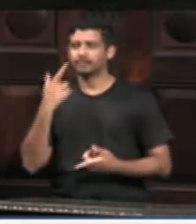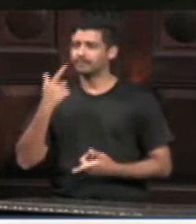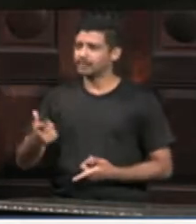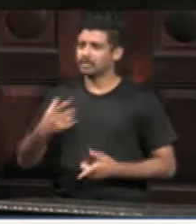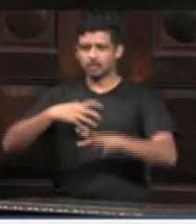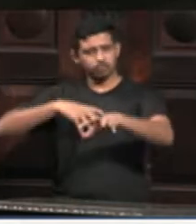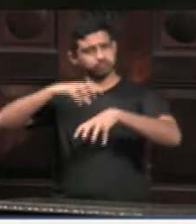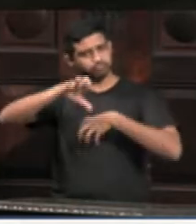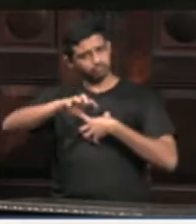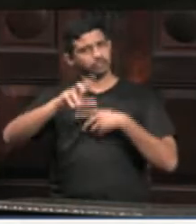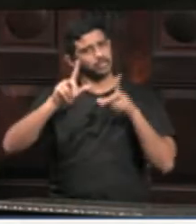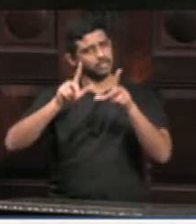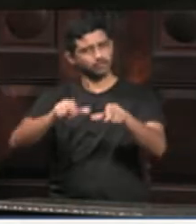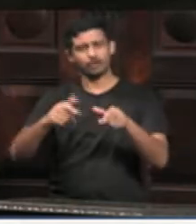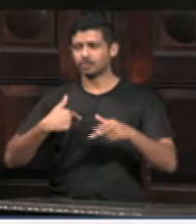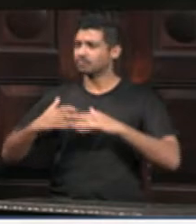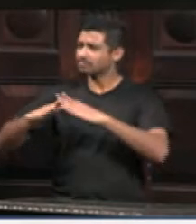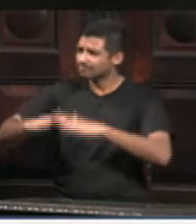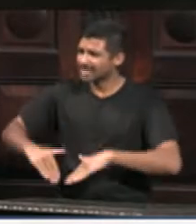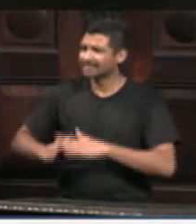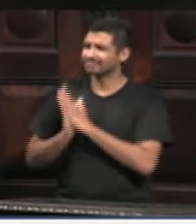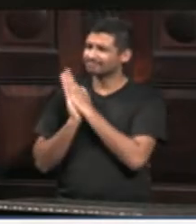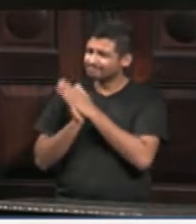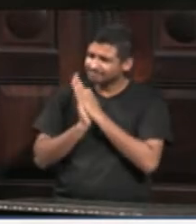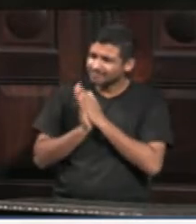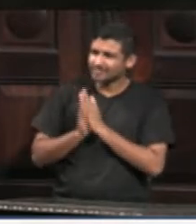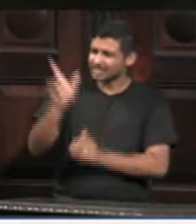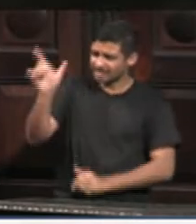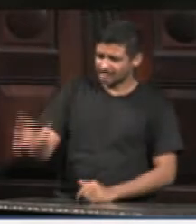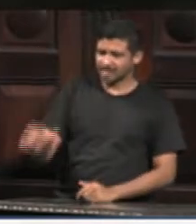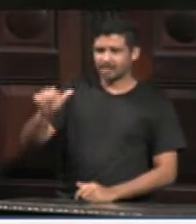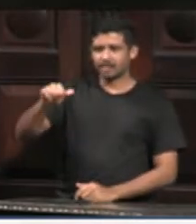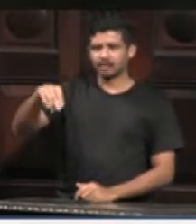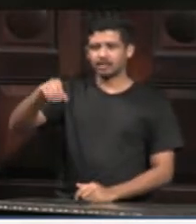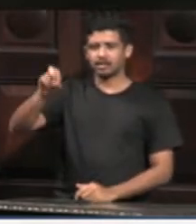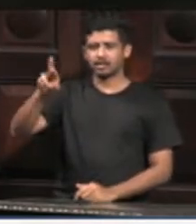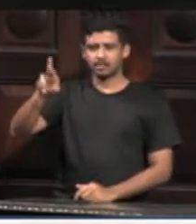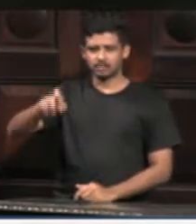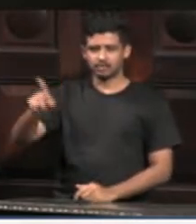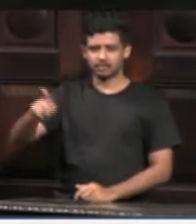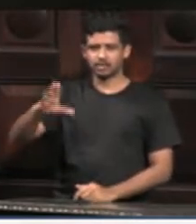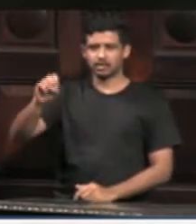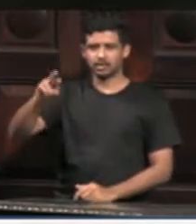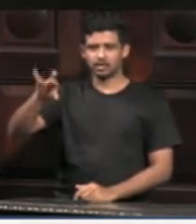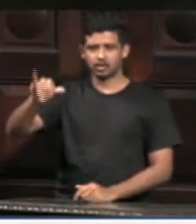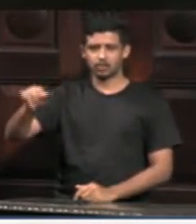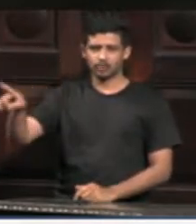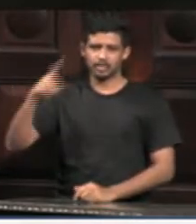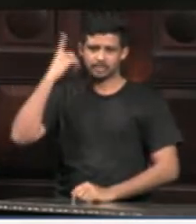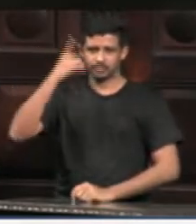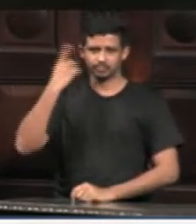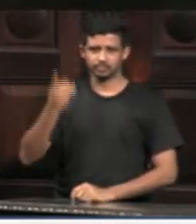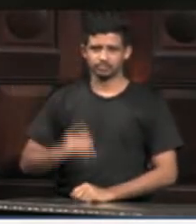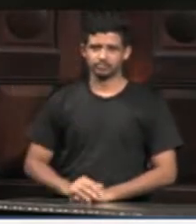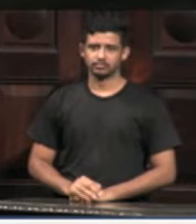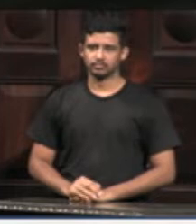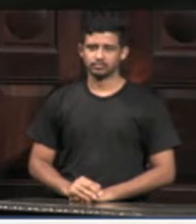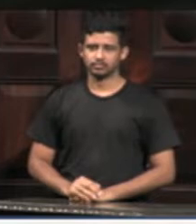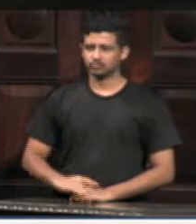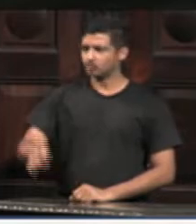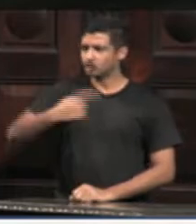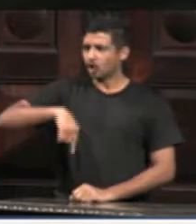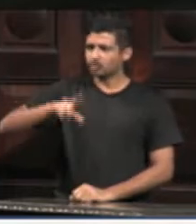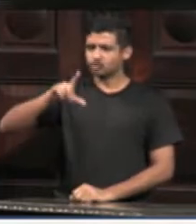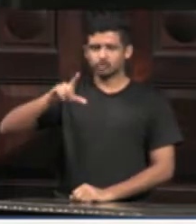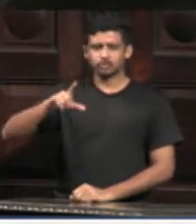com Vossa Excelência e faço um apelo ao deputado André Correia e ao conjunto dos deputados dessa casa. Não vamos